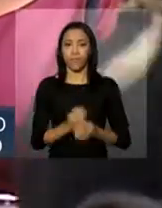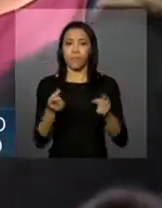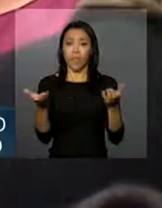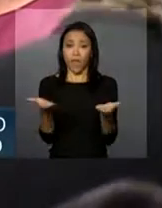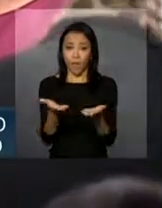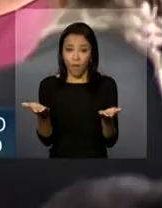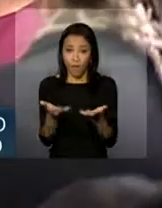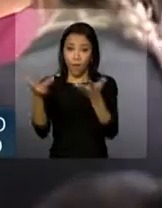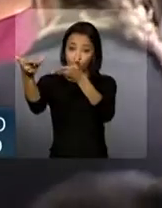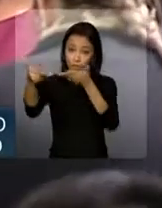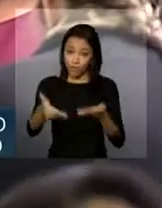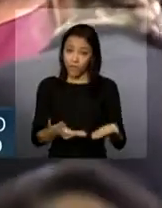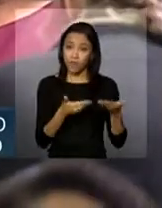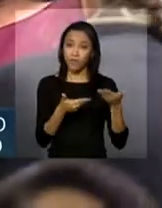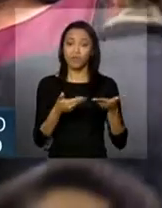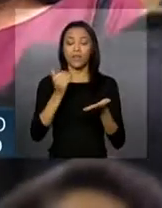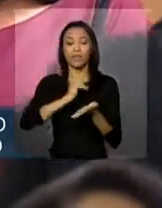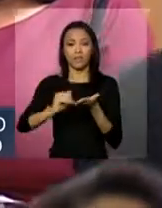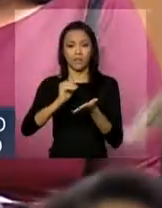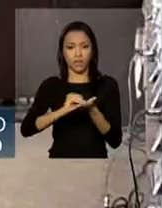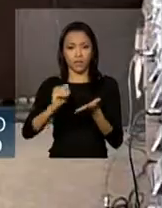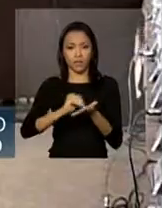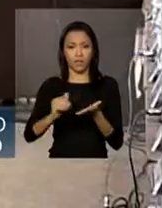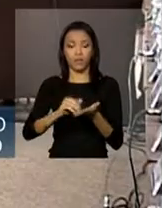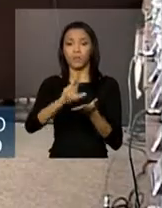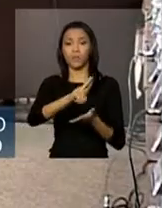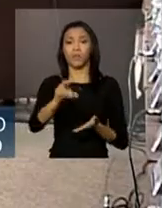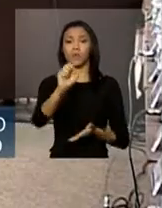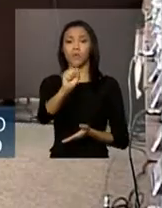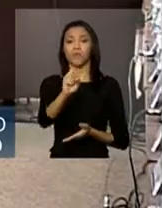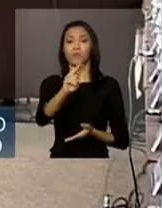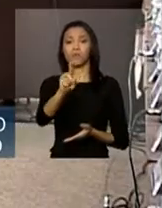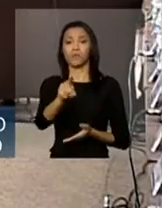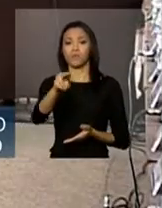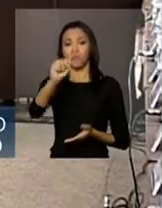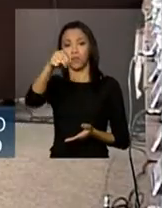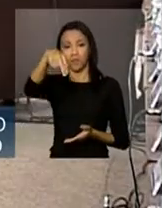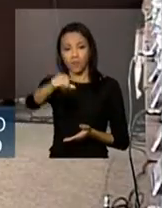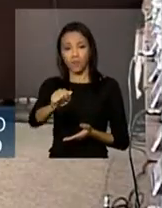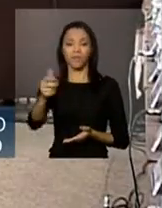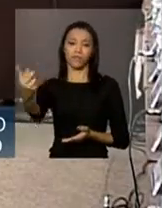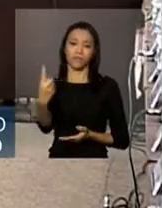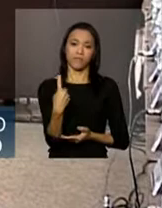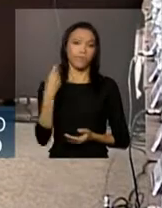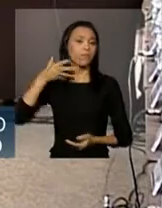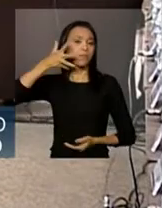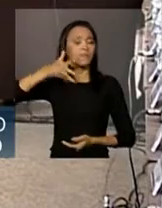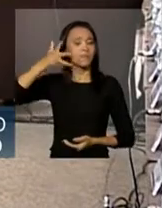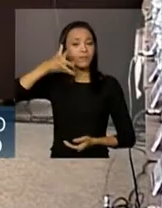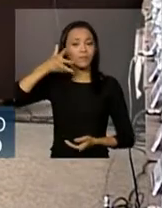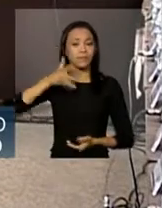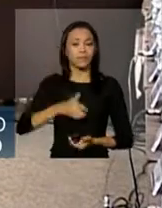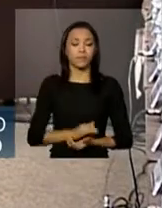Convidamos agora a secretária executiva da SAI, doutora Suzana Dickmann, para fazer uso da palavra.